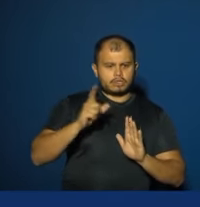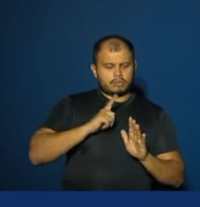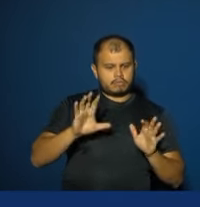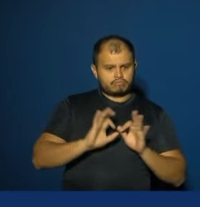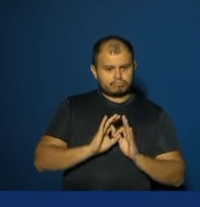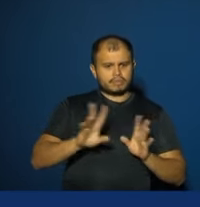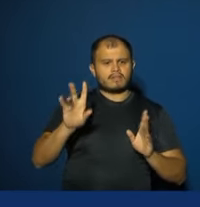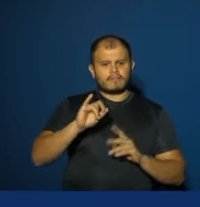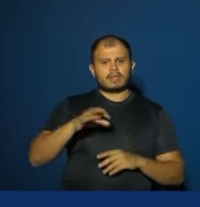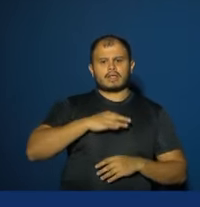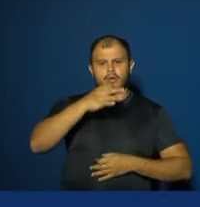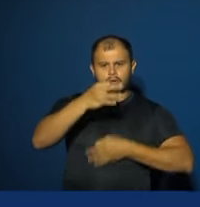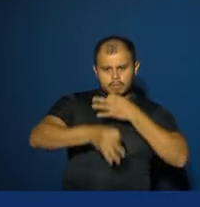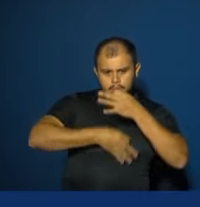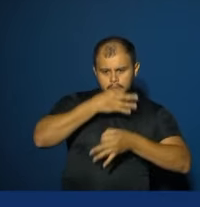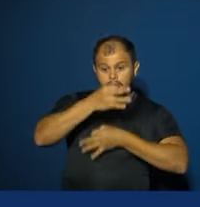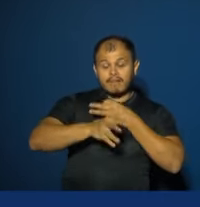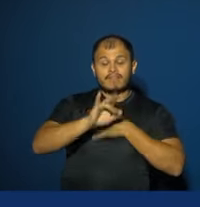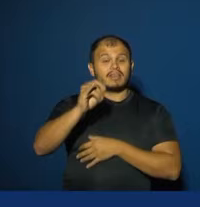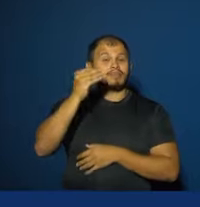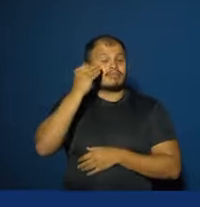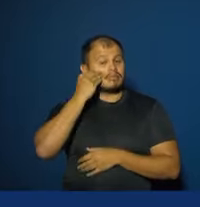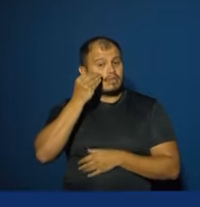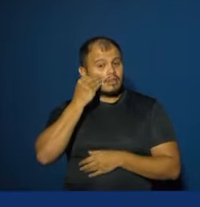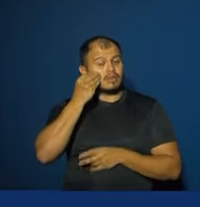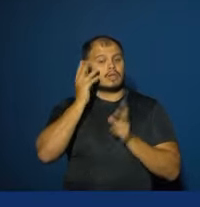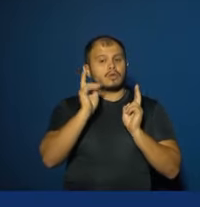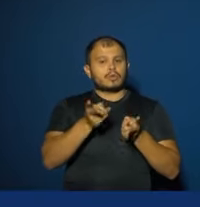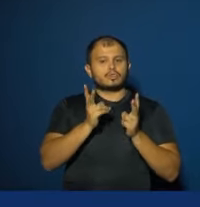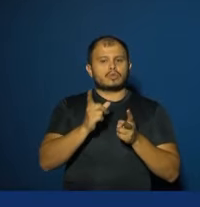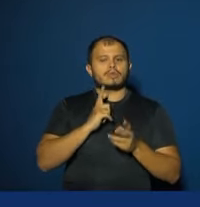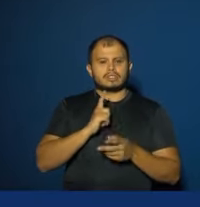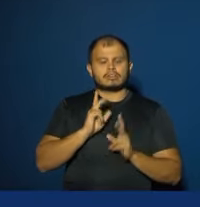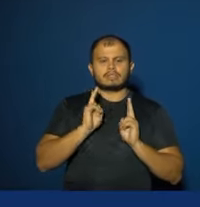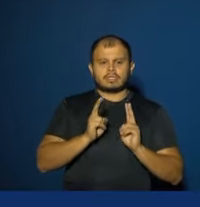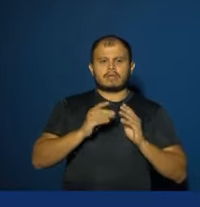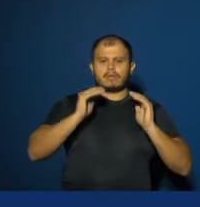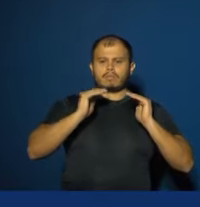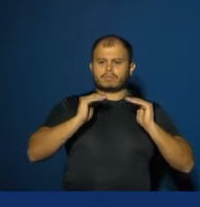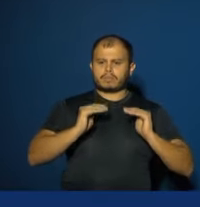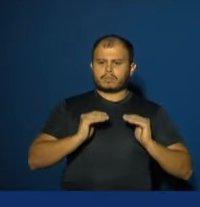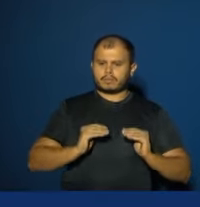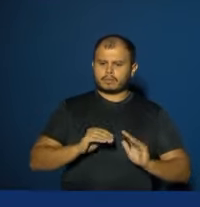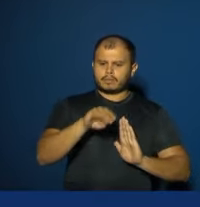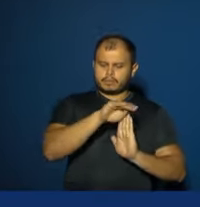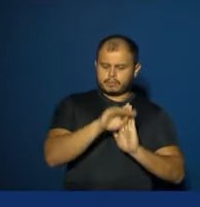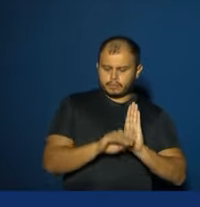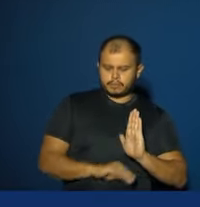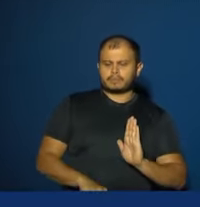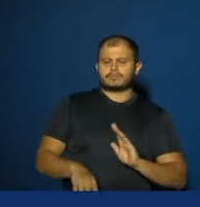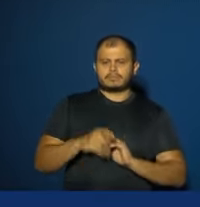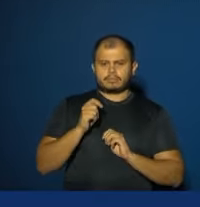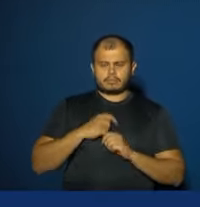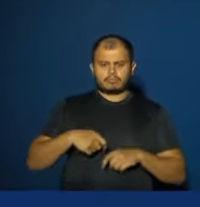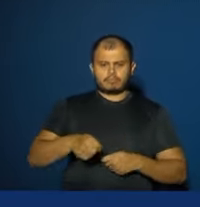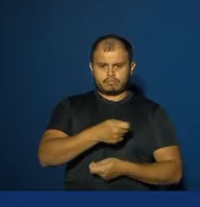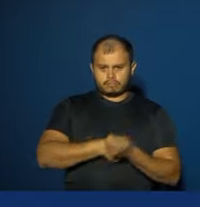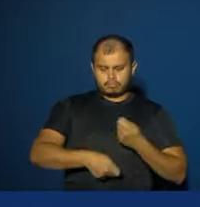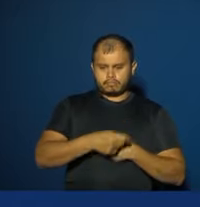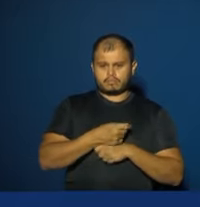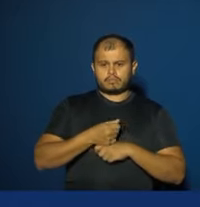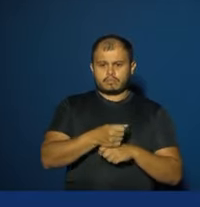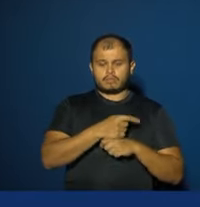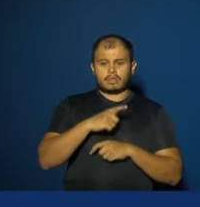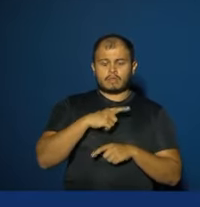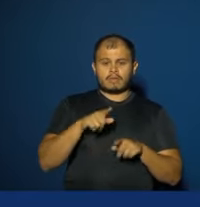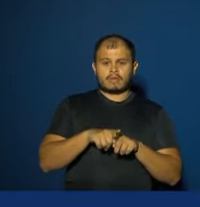vai formar opinião vai tentar montar com a disciplina financeira de sempre estruturas de Capital que não ameacem o ecossistema